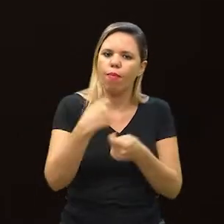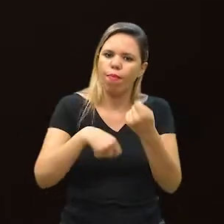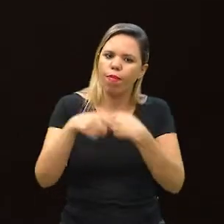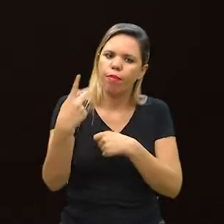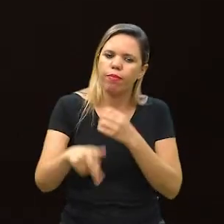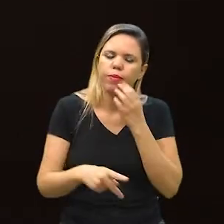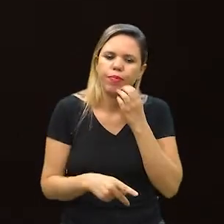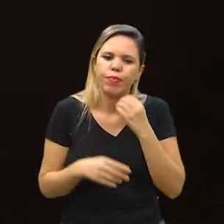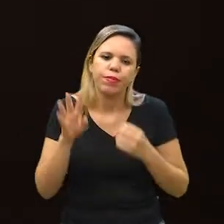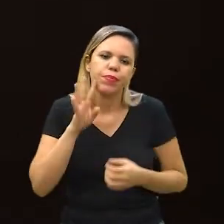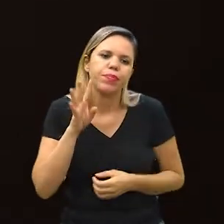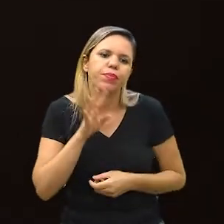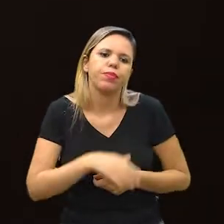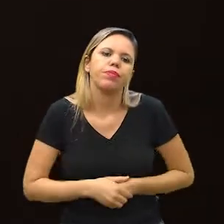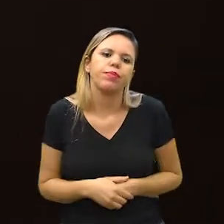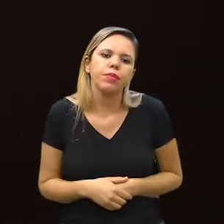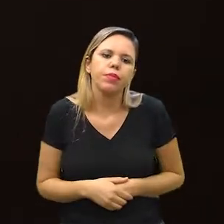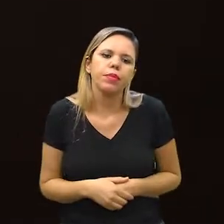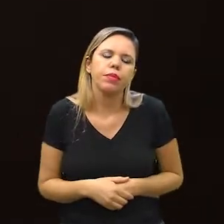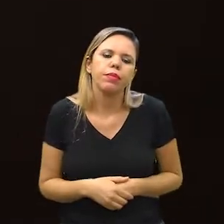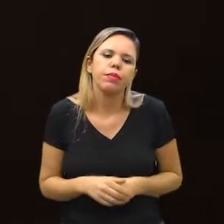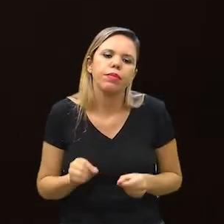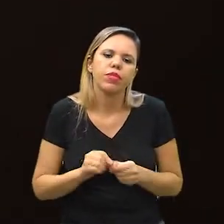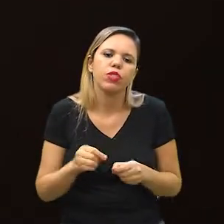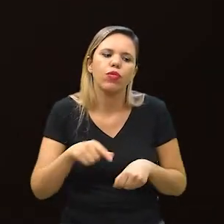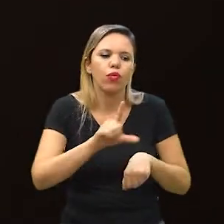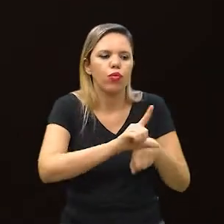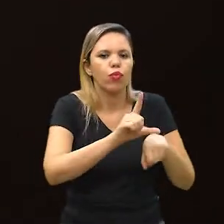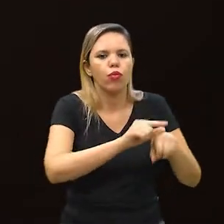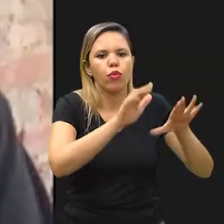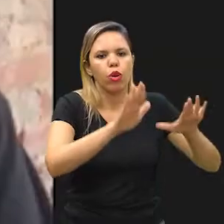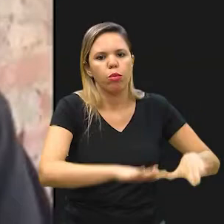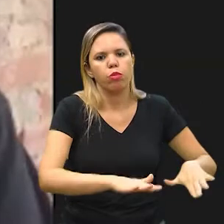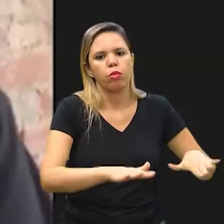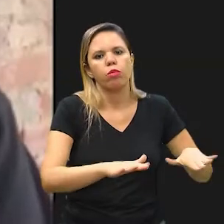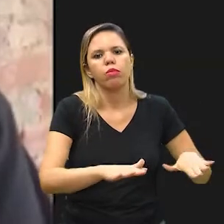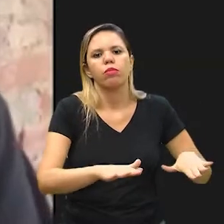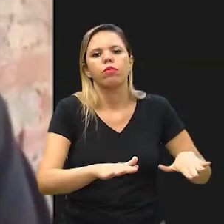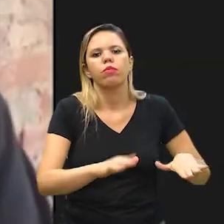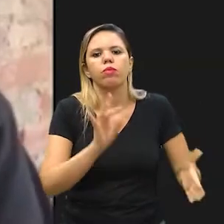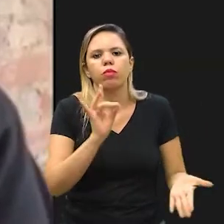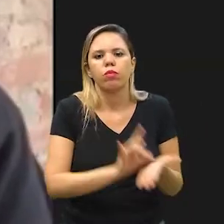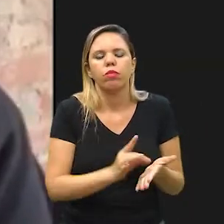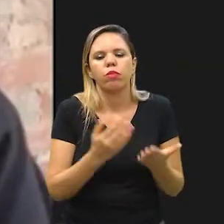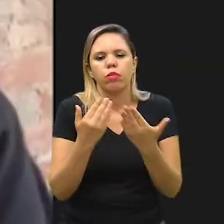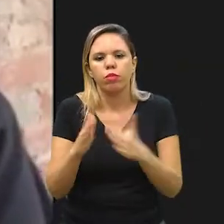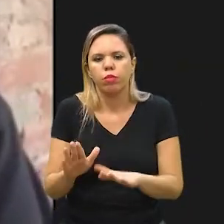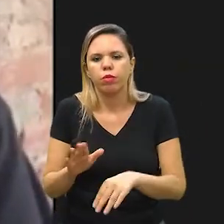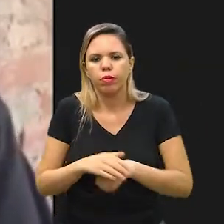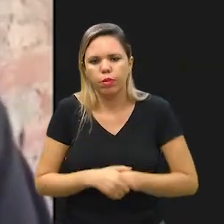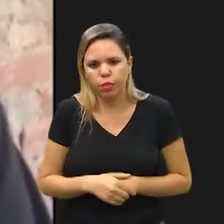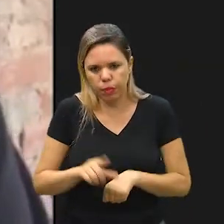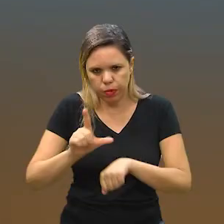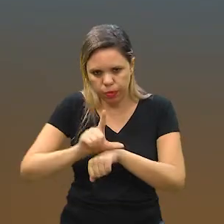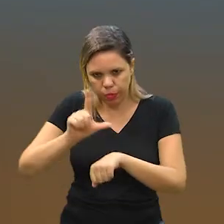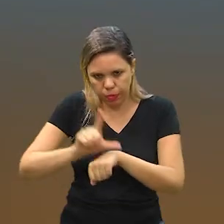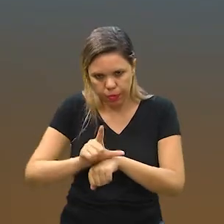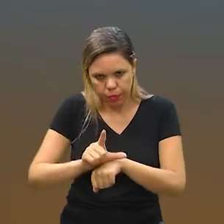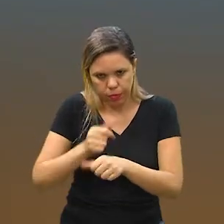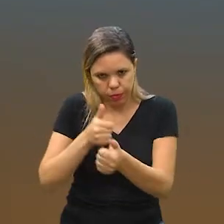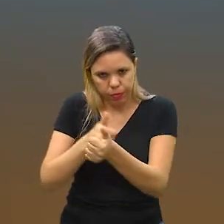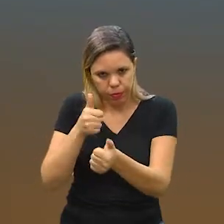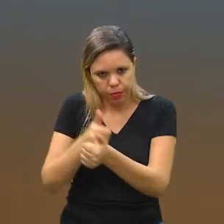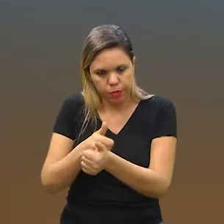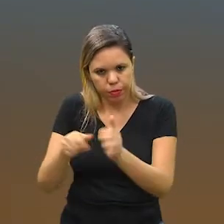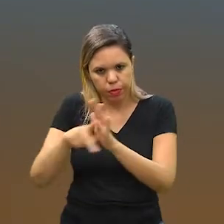negócio. Legal. E aí foram então para a loja física? Fomos. Aí a gente acabou abrindo uma loja que fica do lado